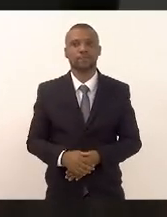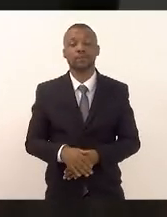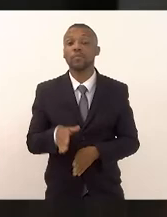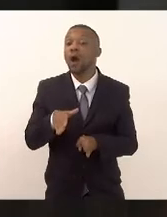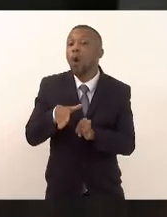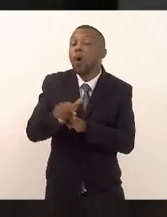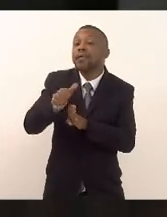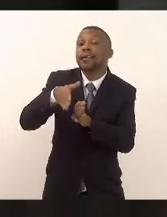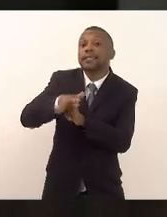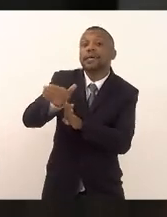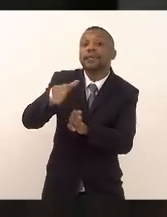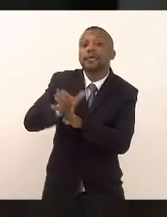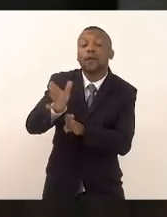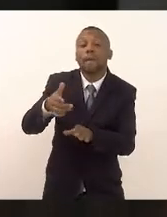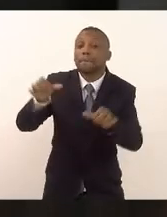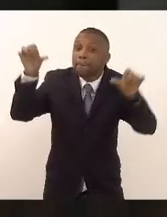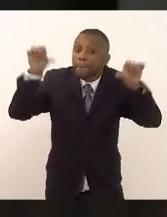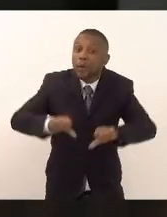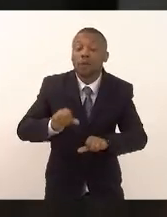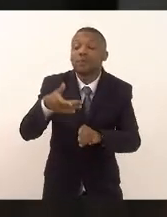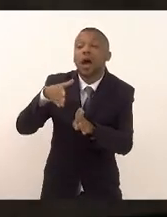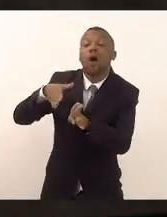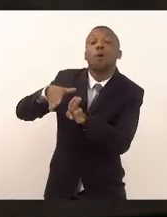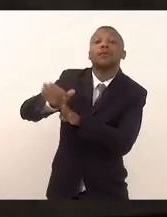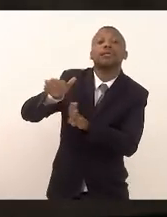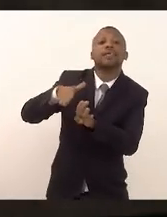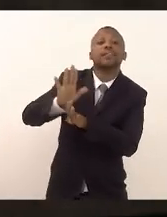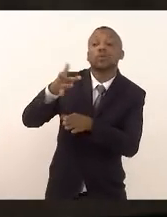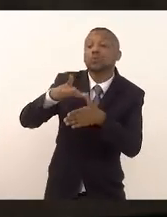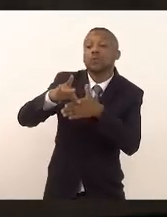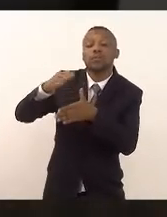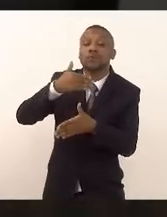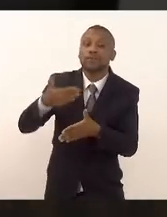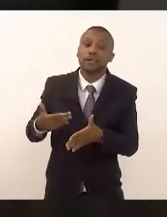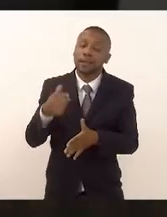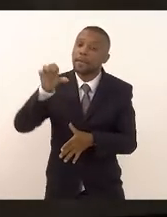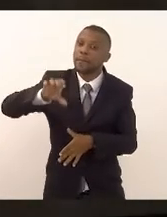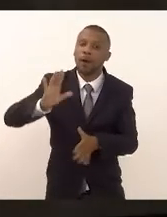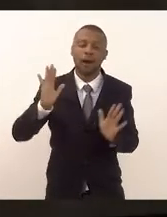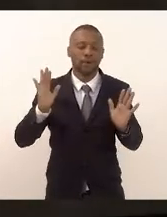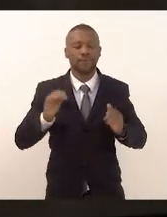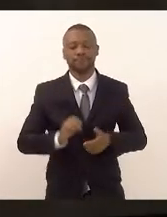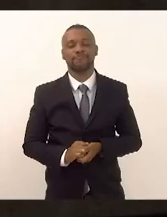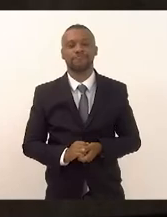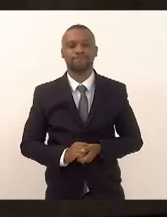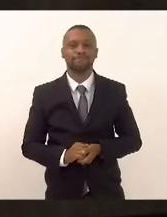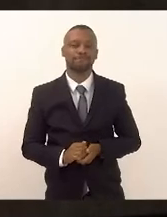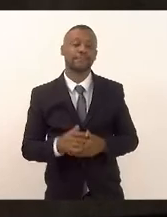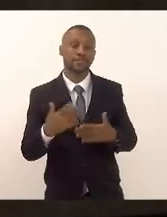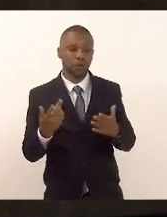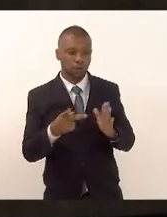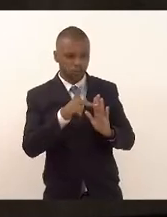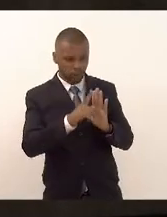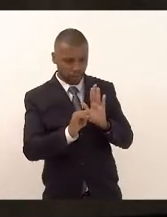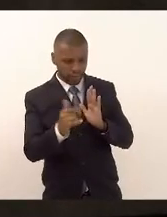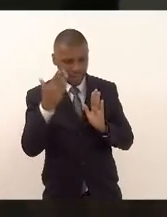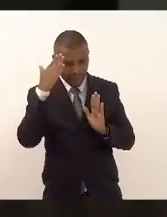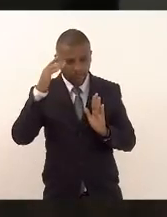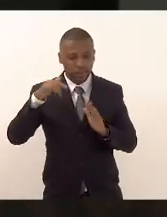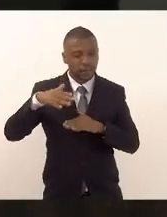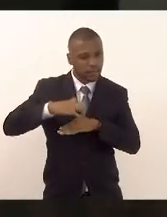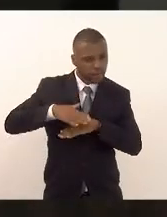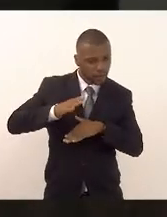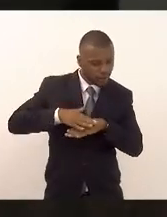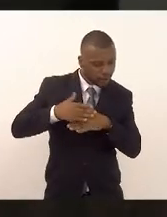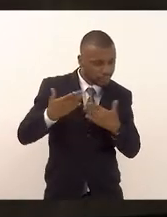do líder do governo. É pior ainda. Senhor presidente. É pior. Sabe de quem é esse projeto, senhor presidente? Do